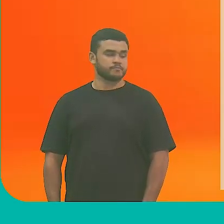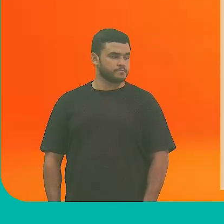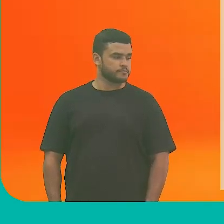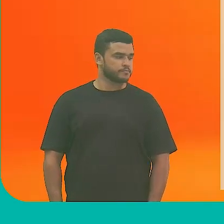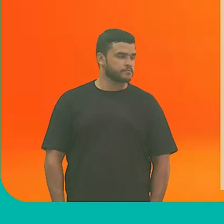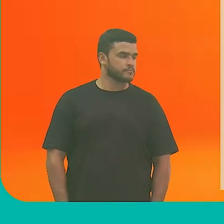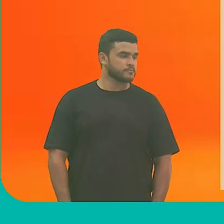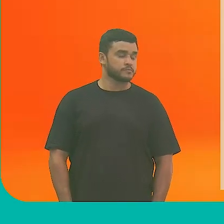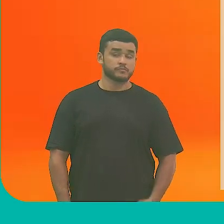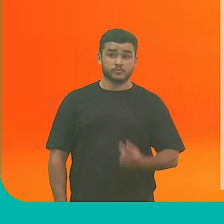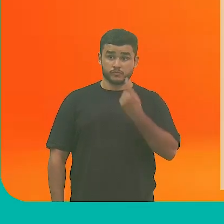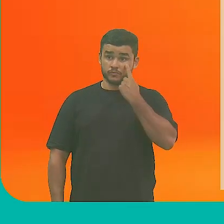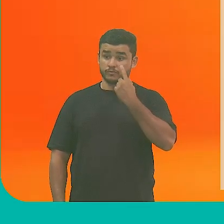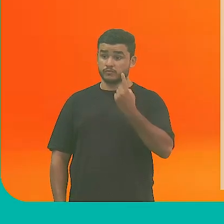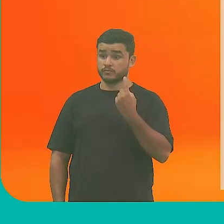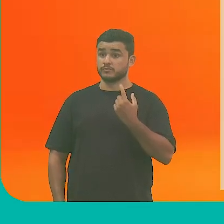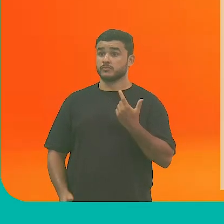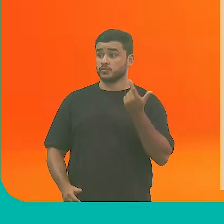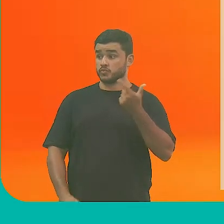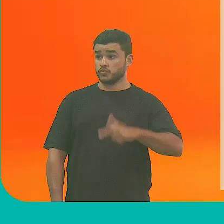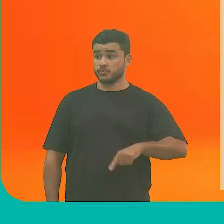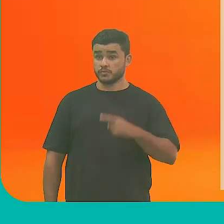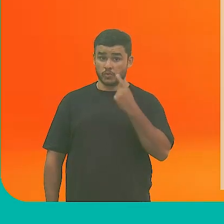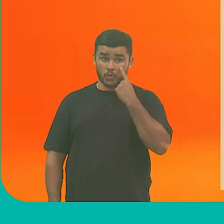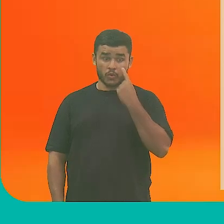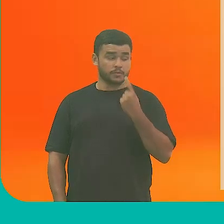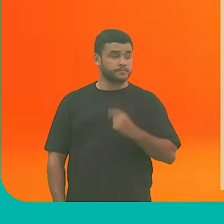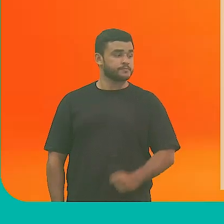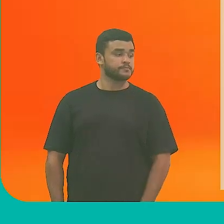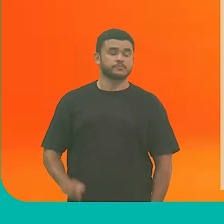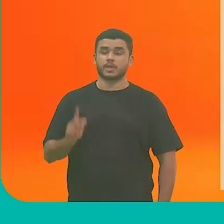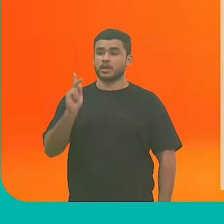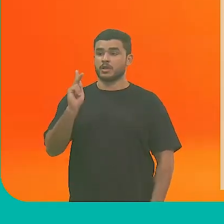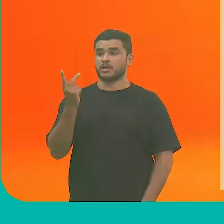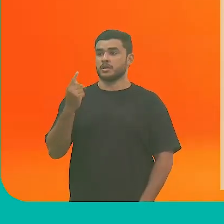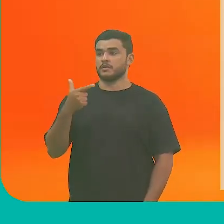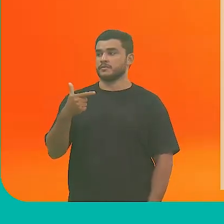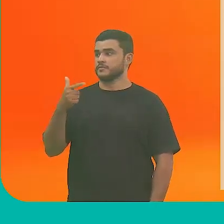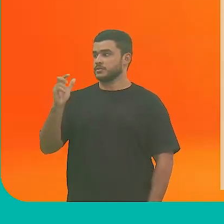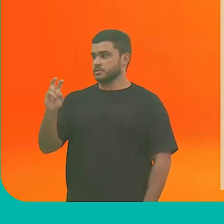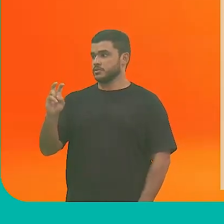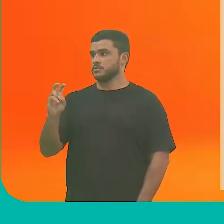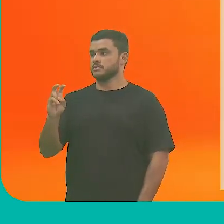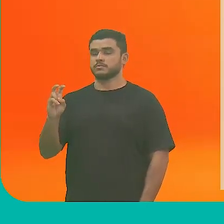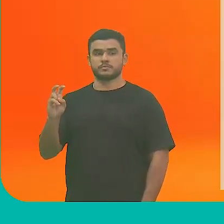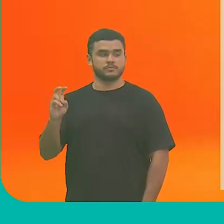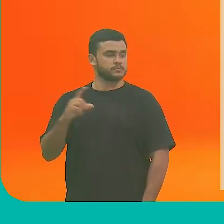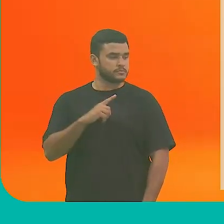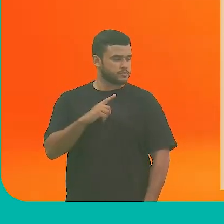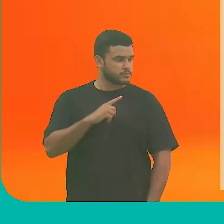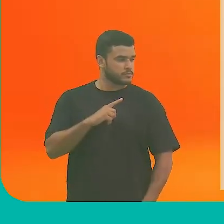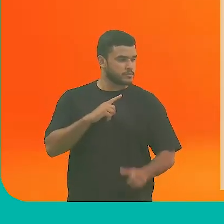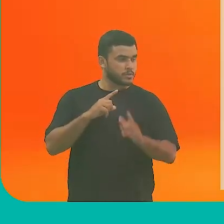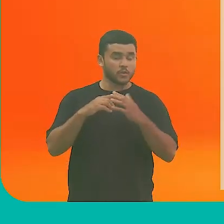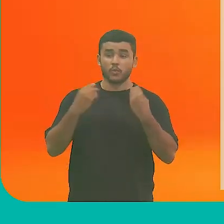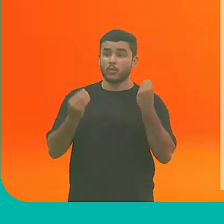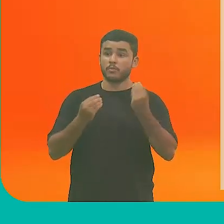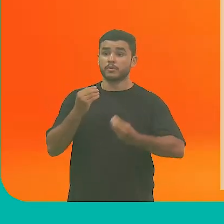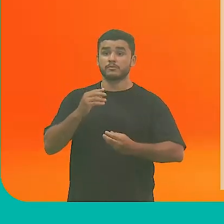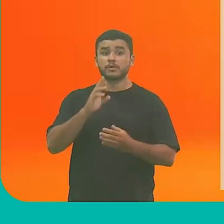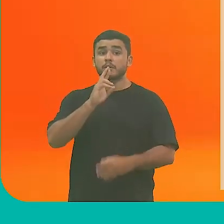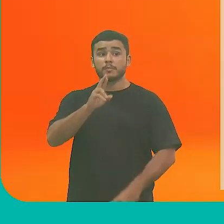habilidade 25, que ela fala resolver problemas com dados apresentados em